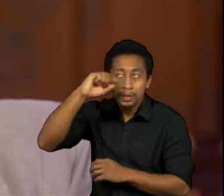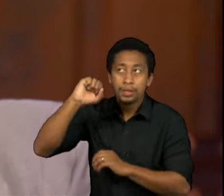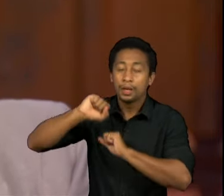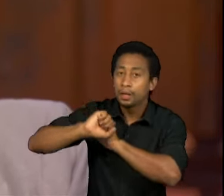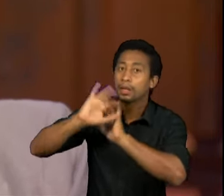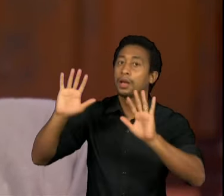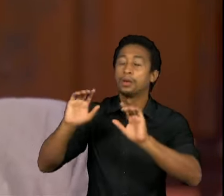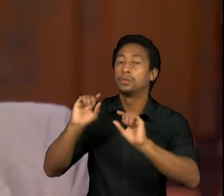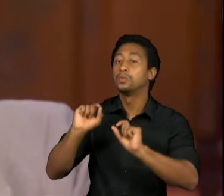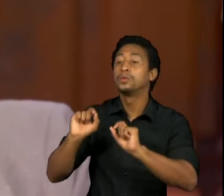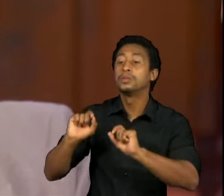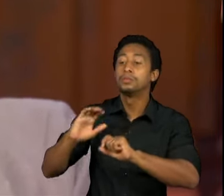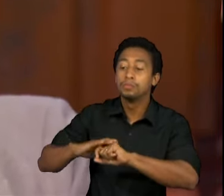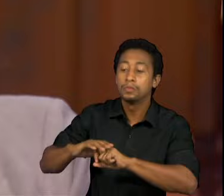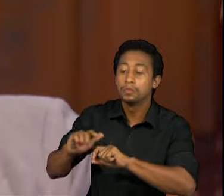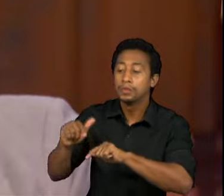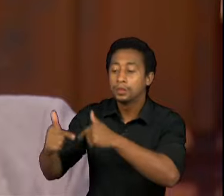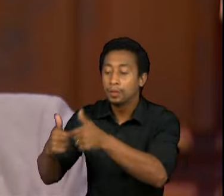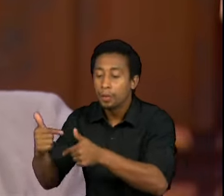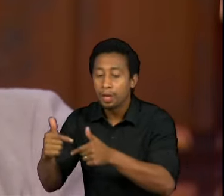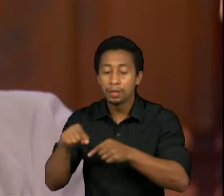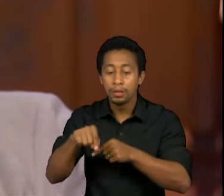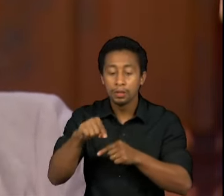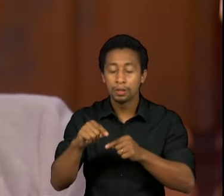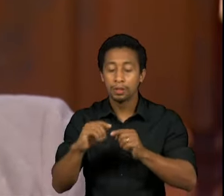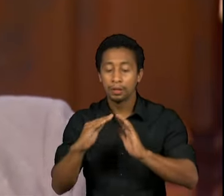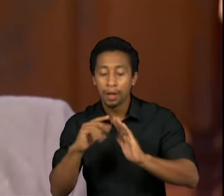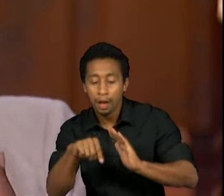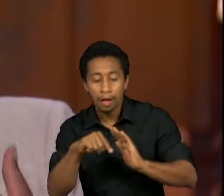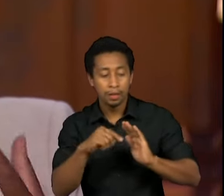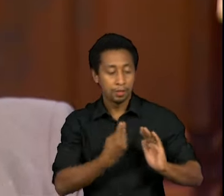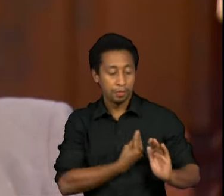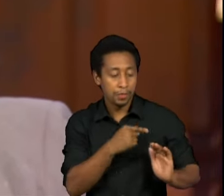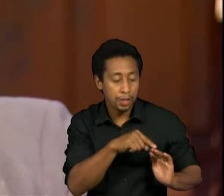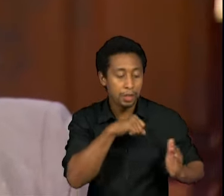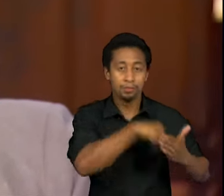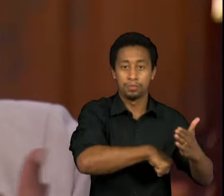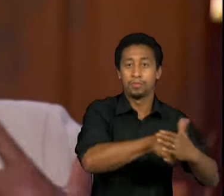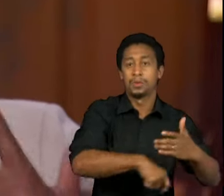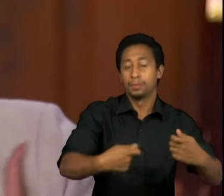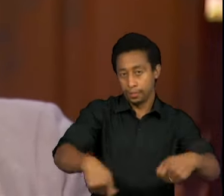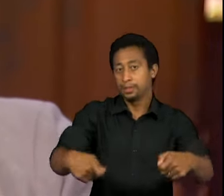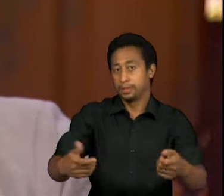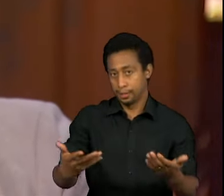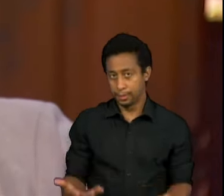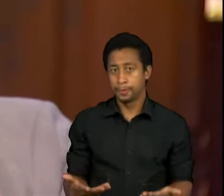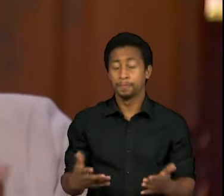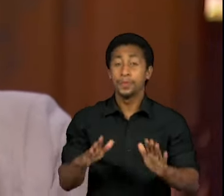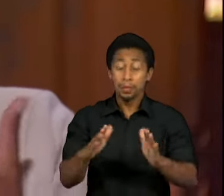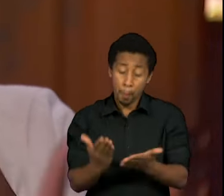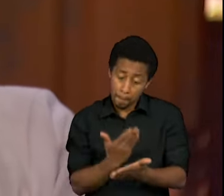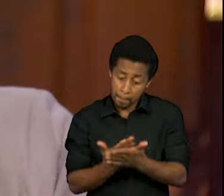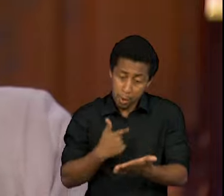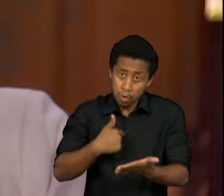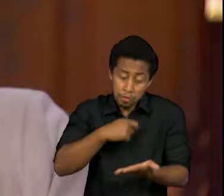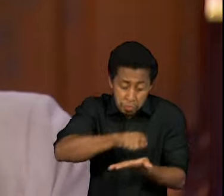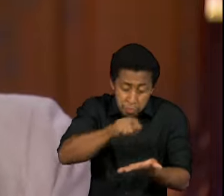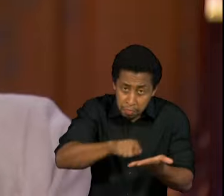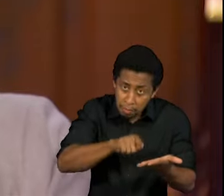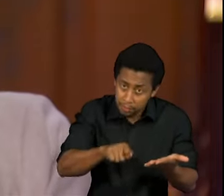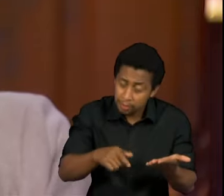lugar de dar importante a gente tá nesse lugar a gente E aí muitas conquistas eu tô aqui